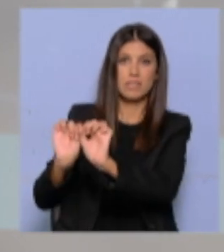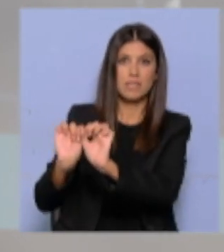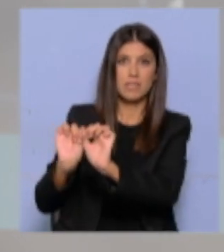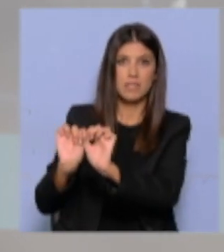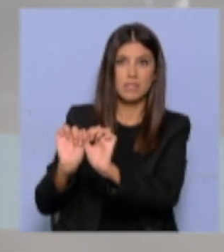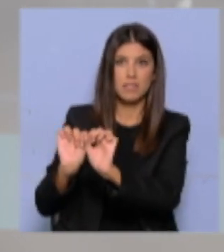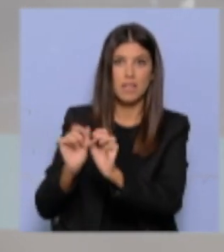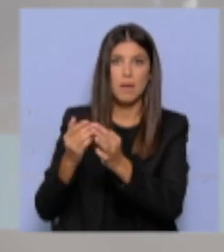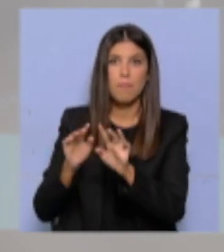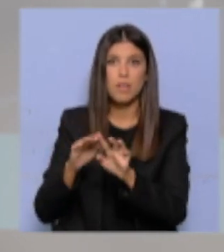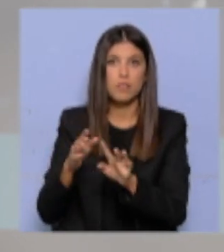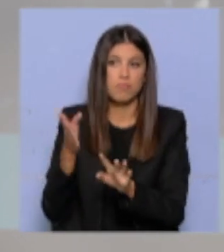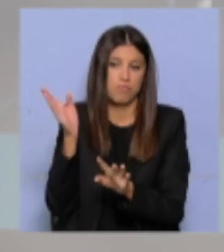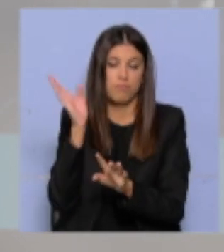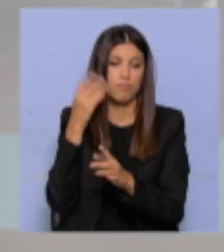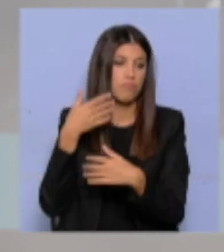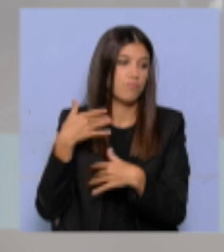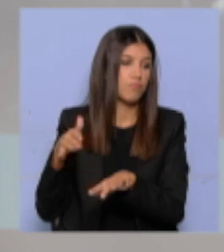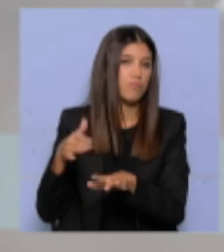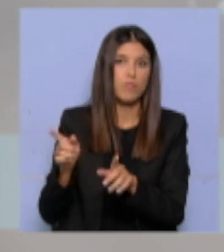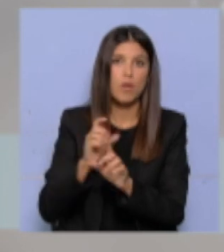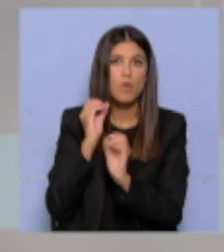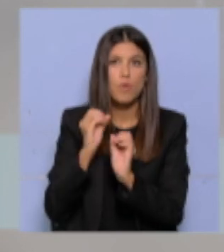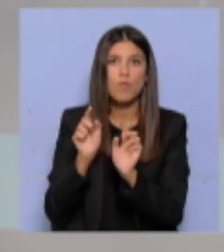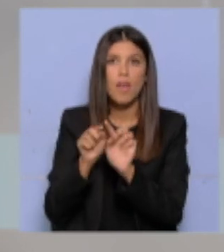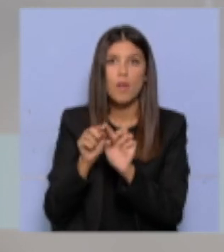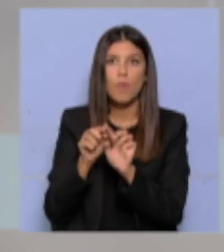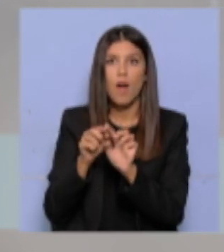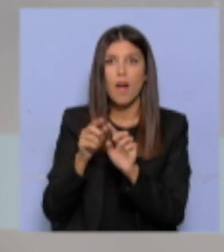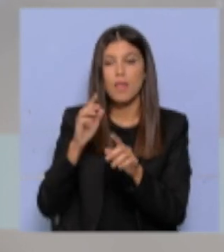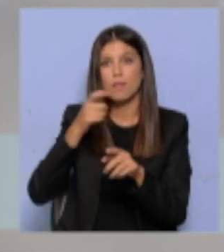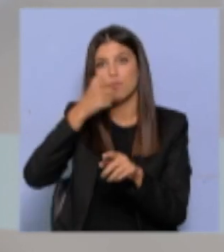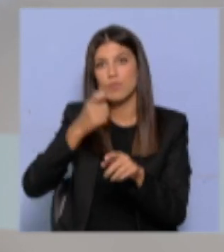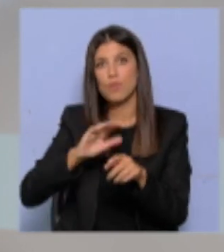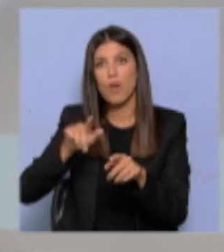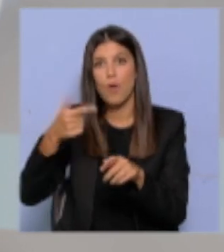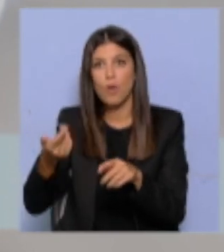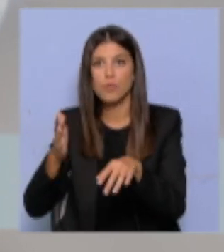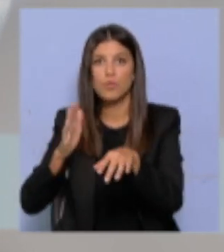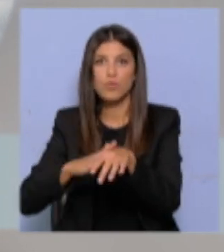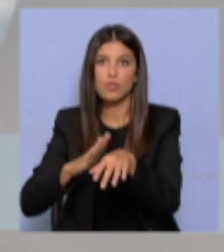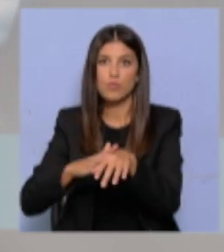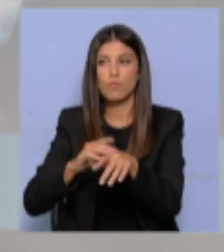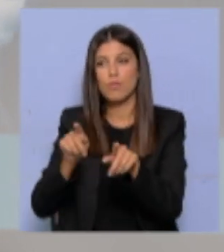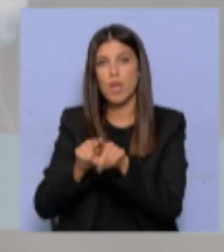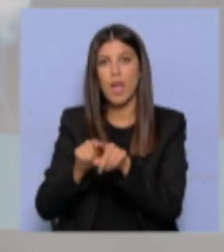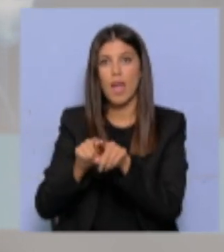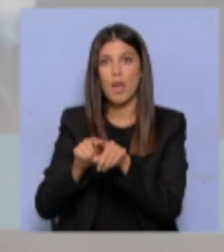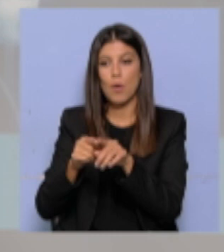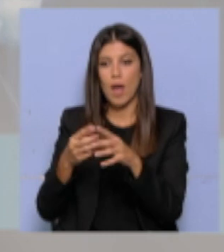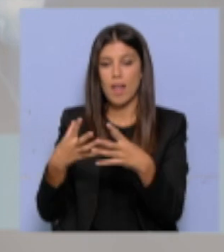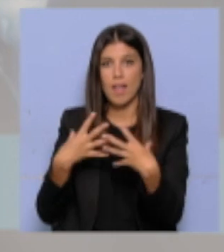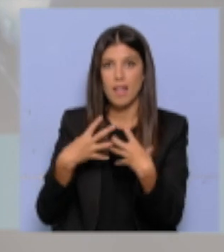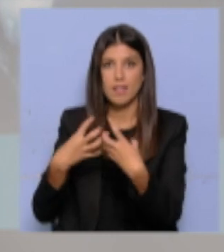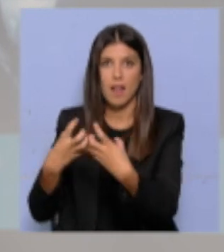nos atrai ou nos repele. E por isso há uma grande responsabilidade também naquele e naquela que acolhem o missionário e